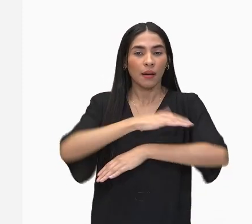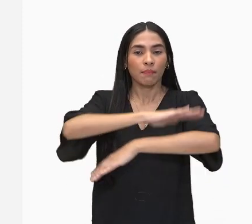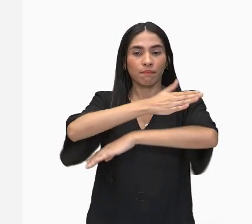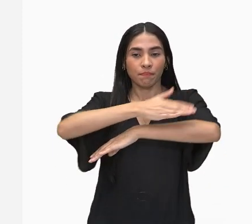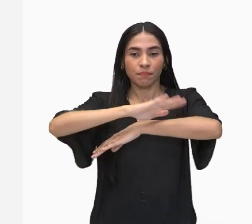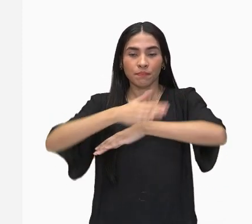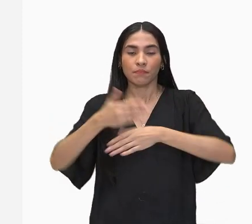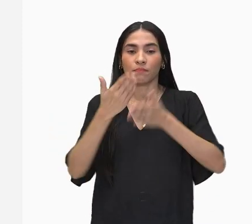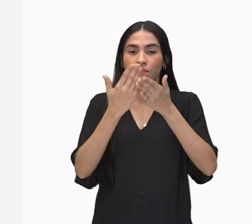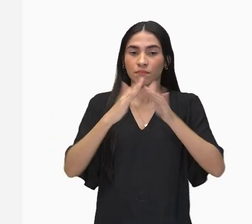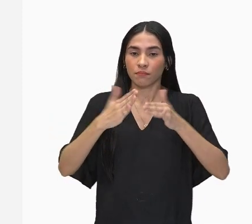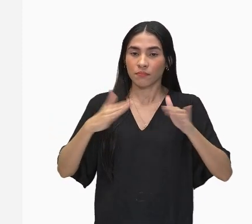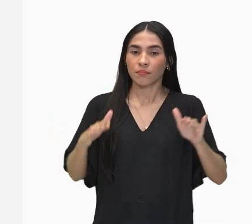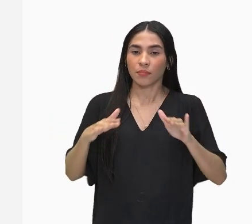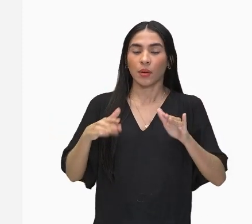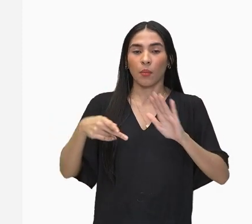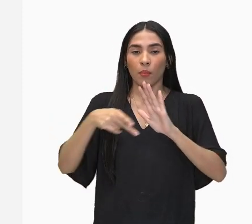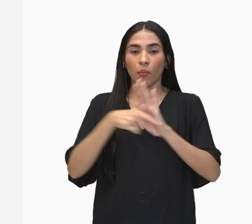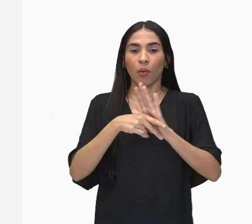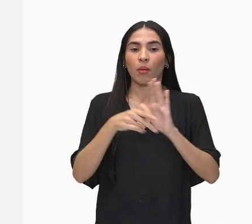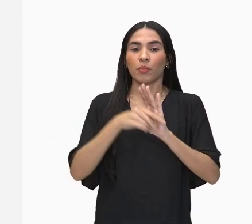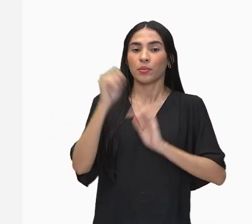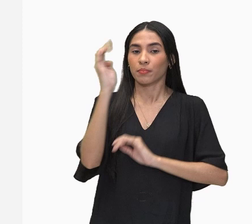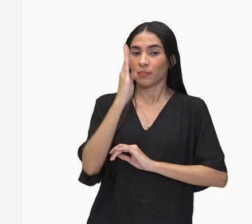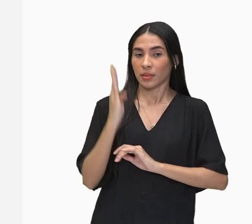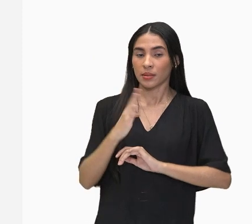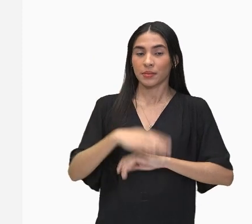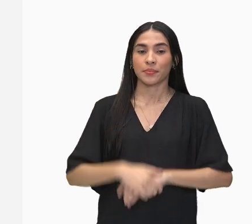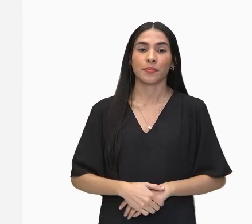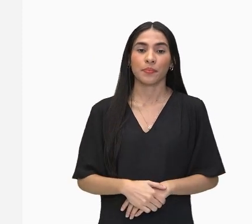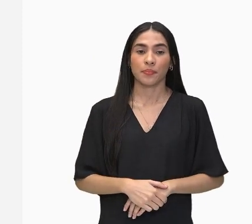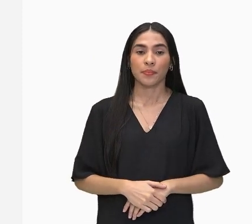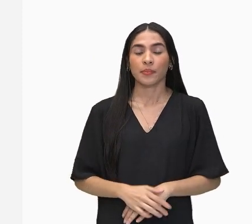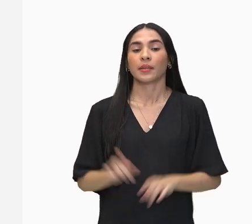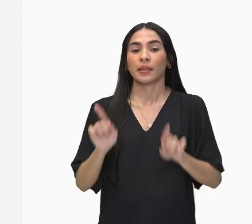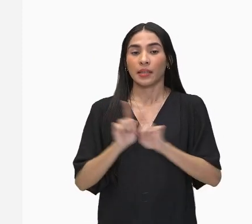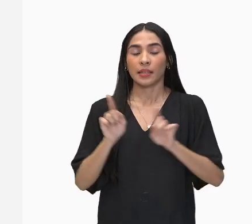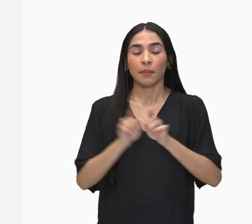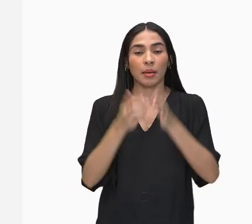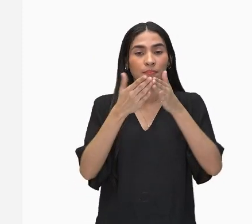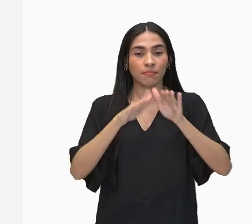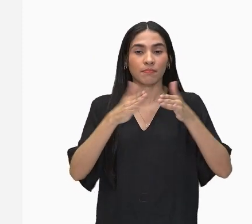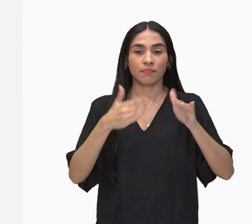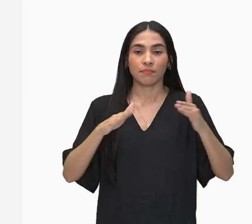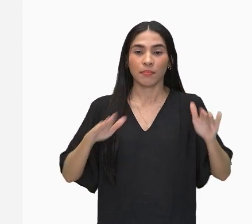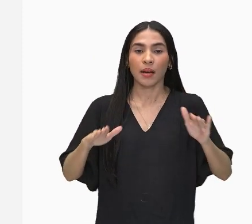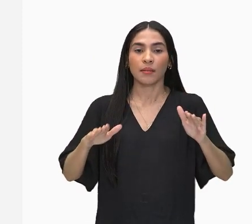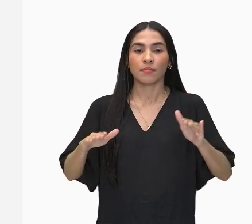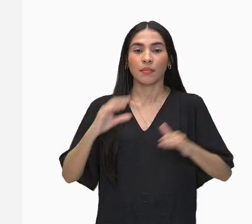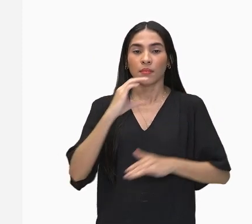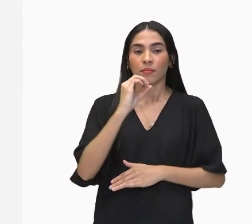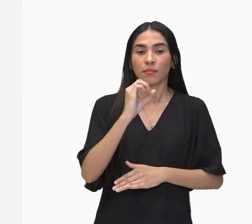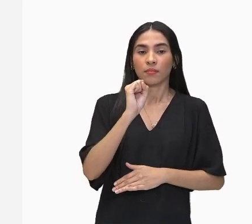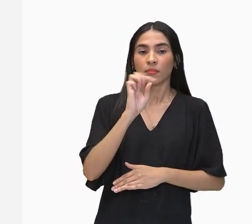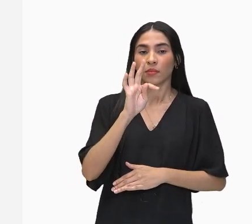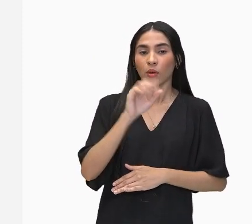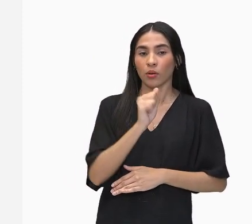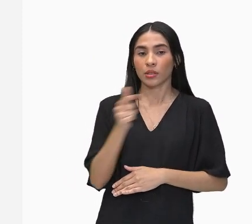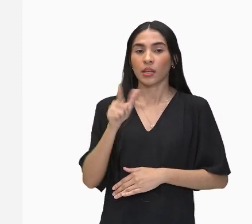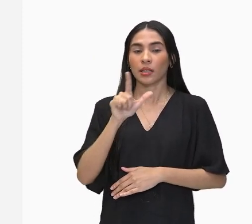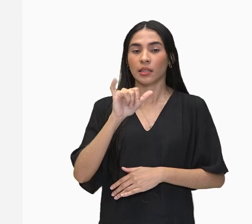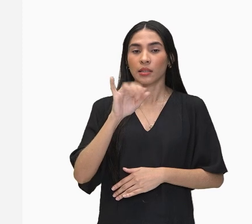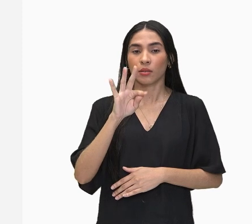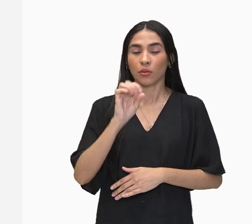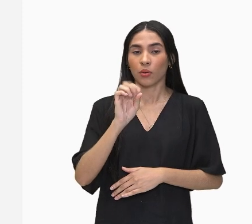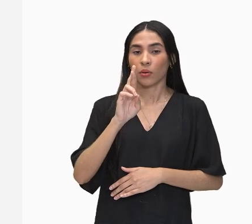banham o território brasileiro, né, e os nossos mares também aí na costa litorânea. Então,